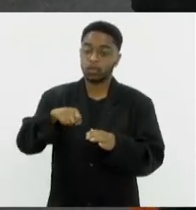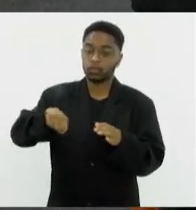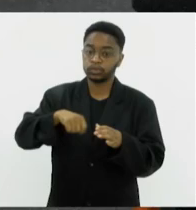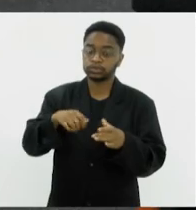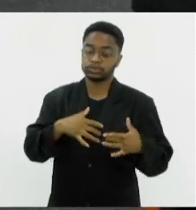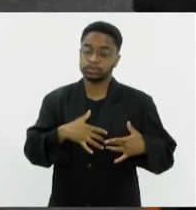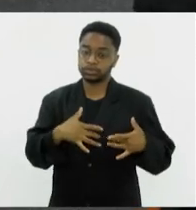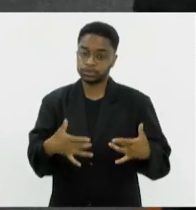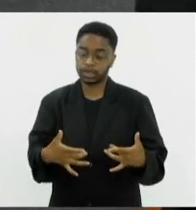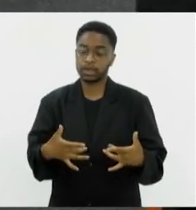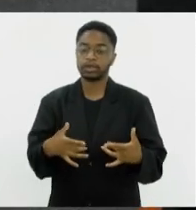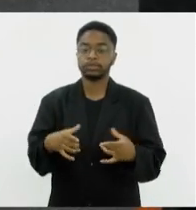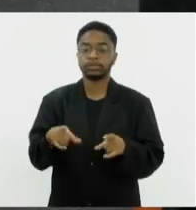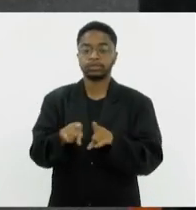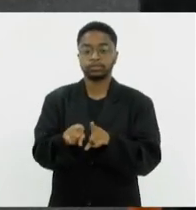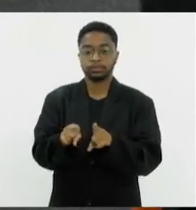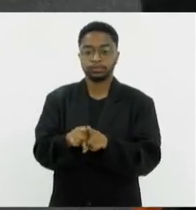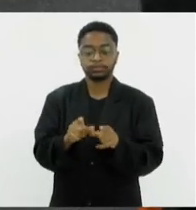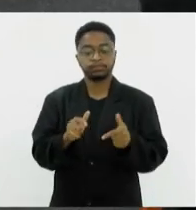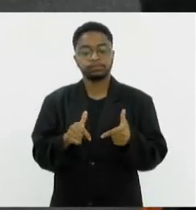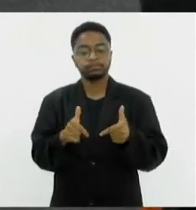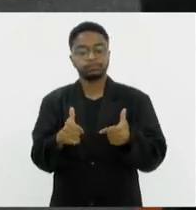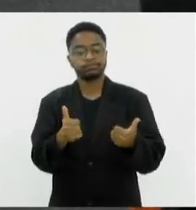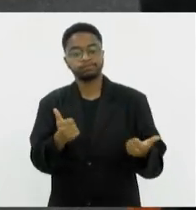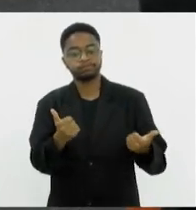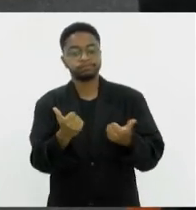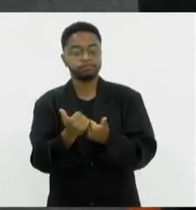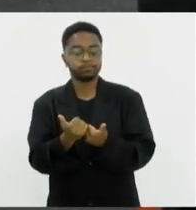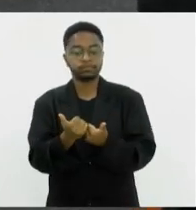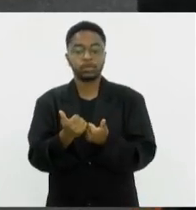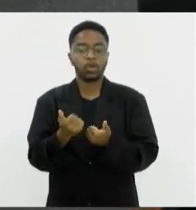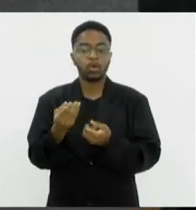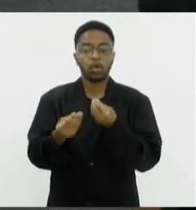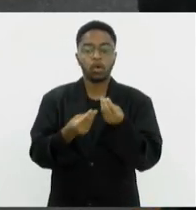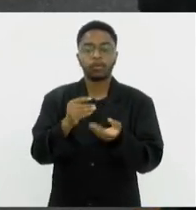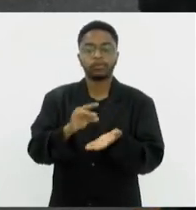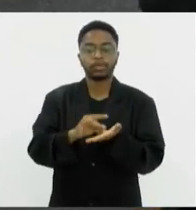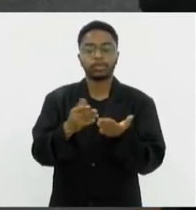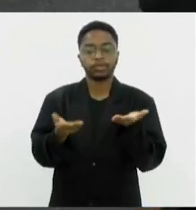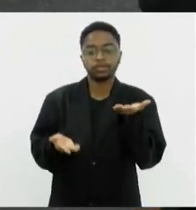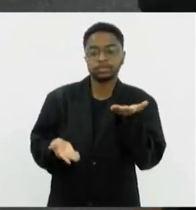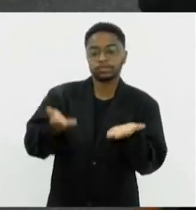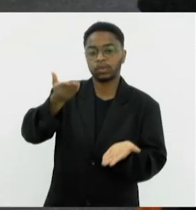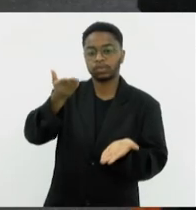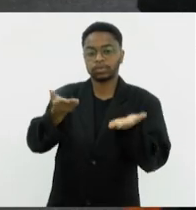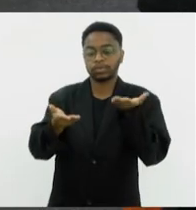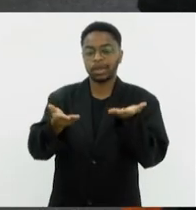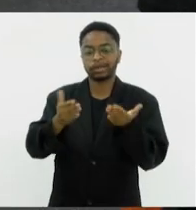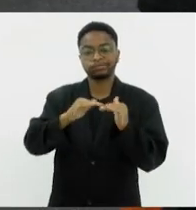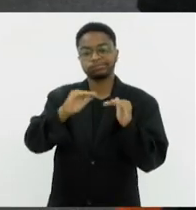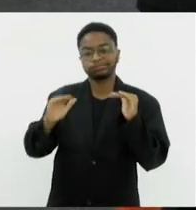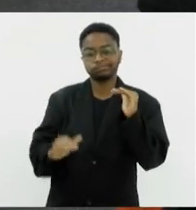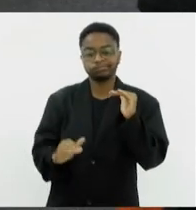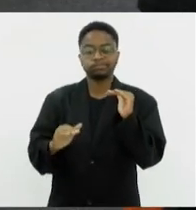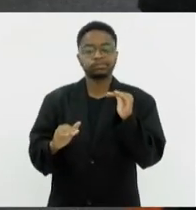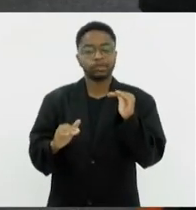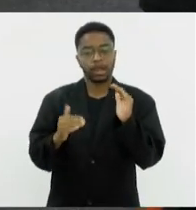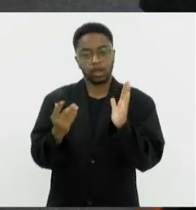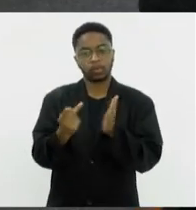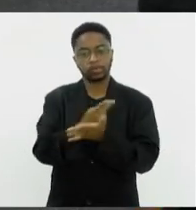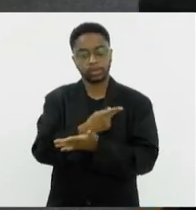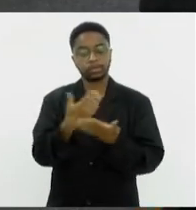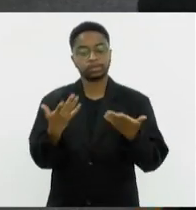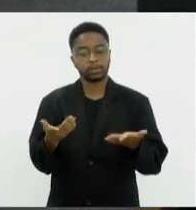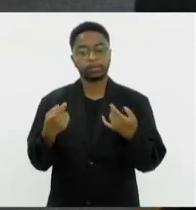solidárias, elas vêm também num reforço do quanto que as desigualdades elas são tremendas. Então, pensar